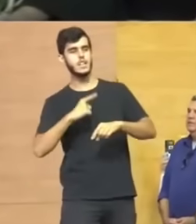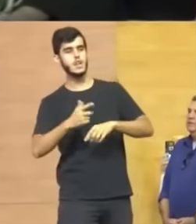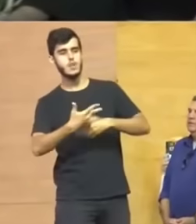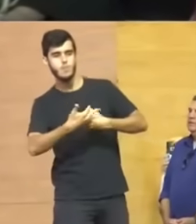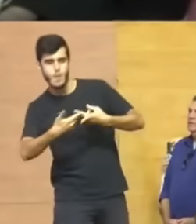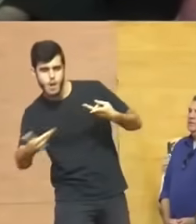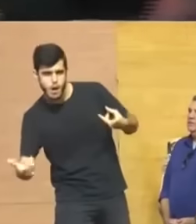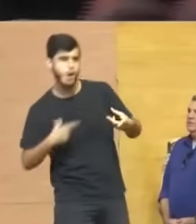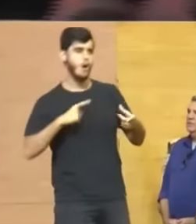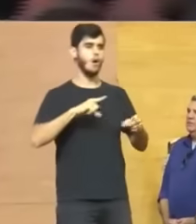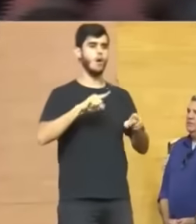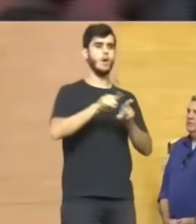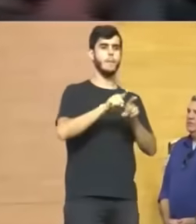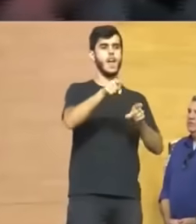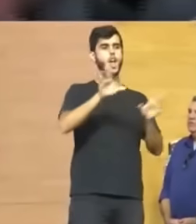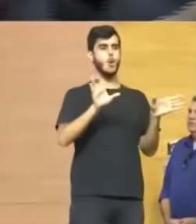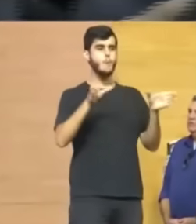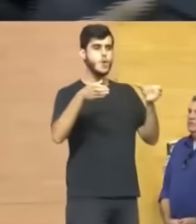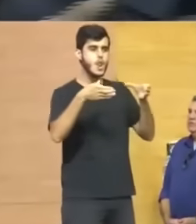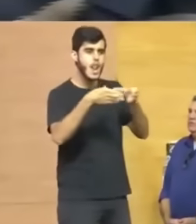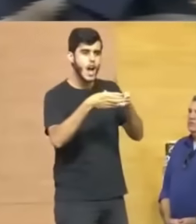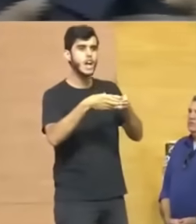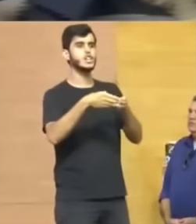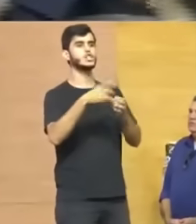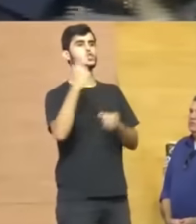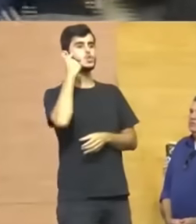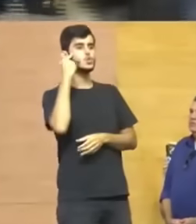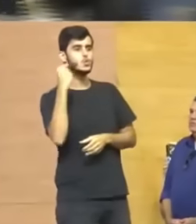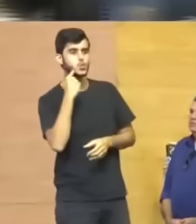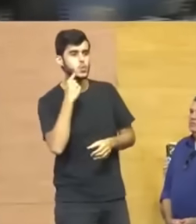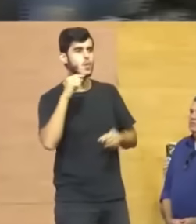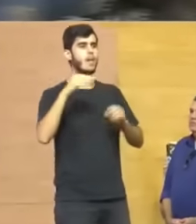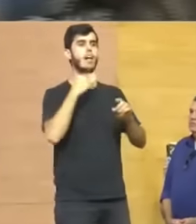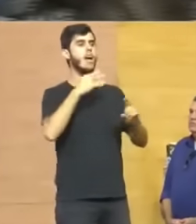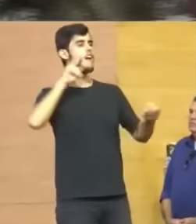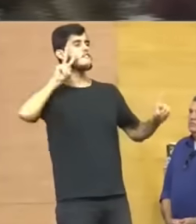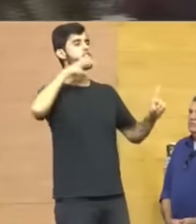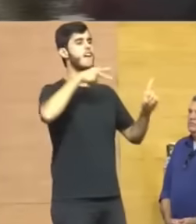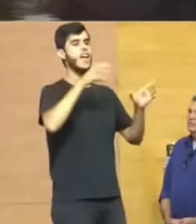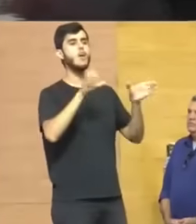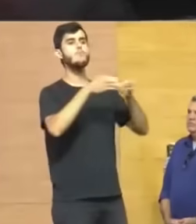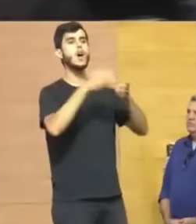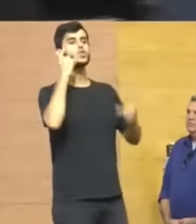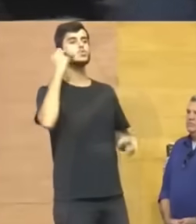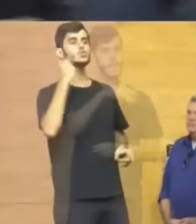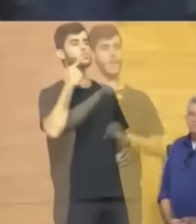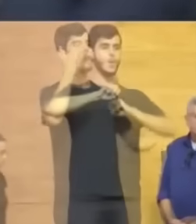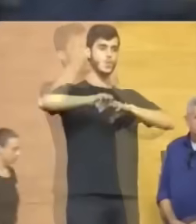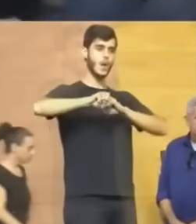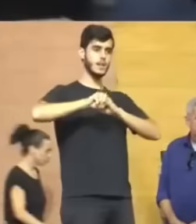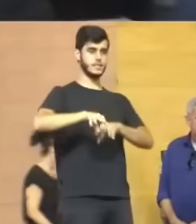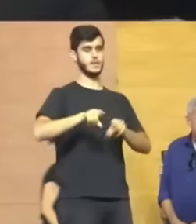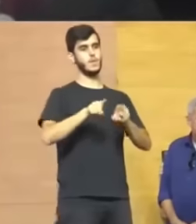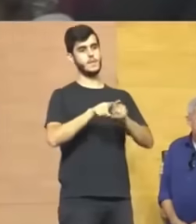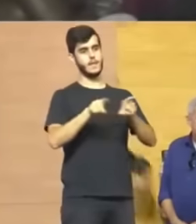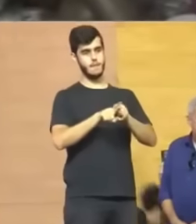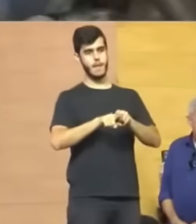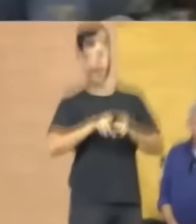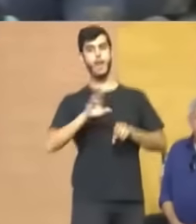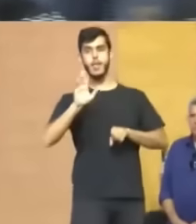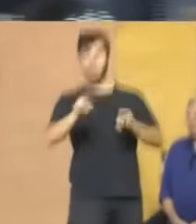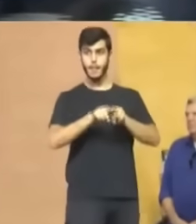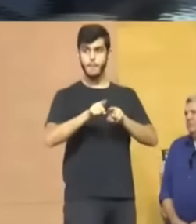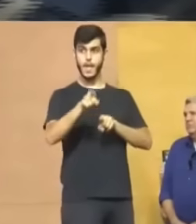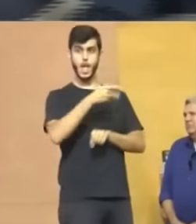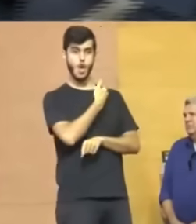minha comunidade surda, que ficou invisível mais de 30 anos na sociedade. E o atual governo,